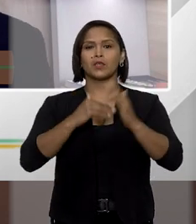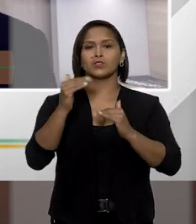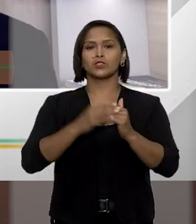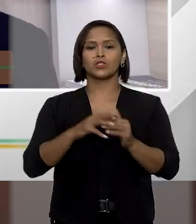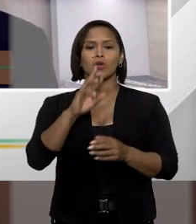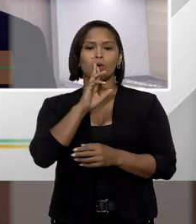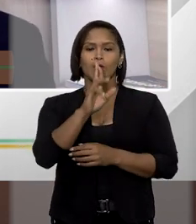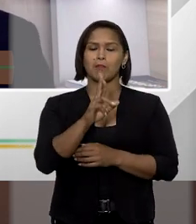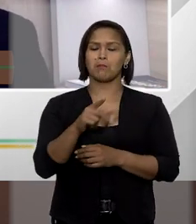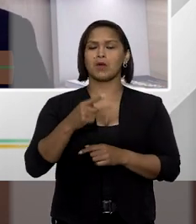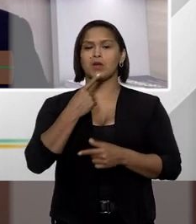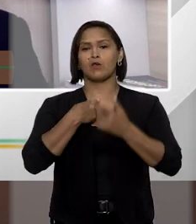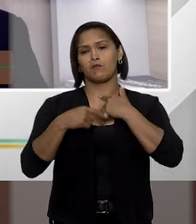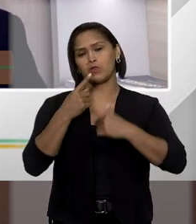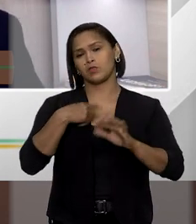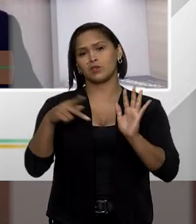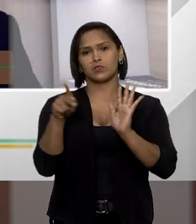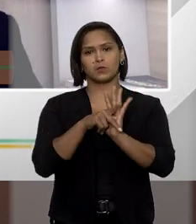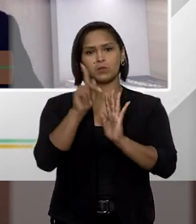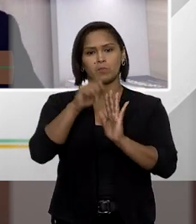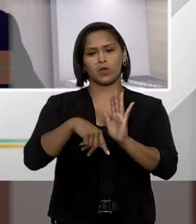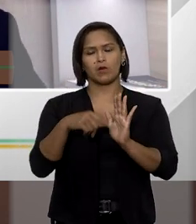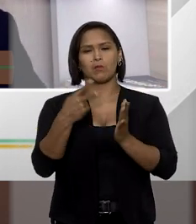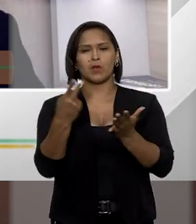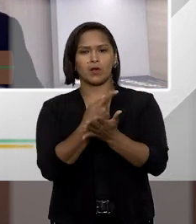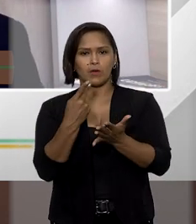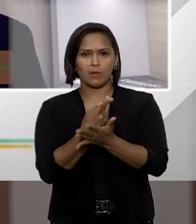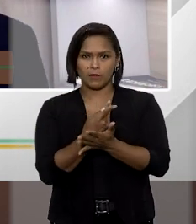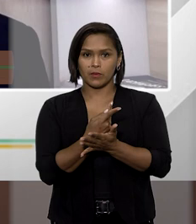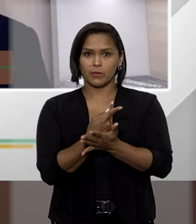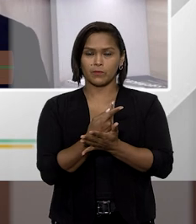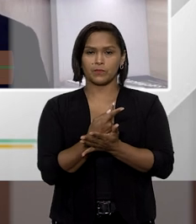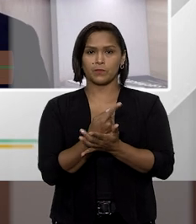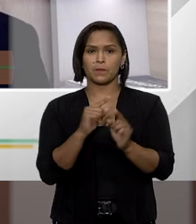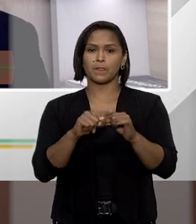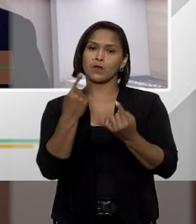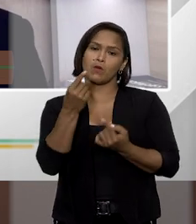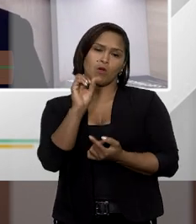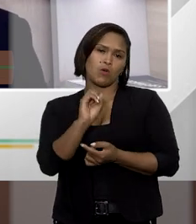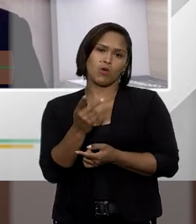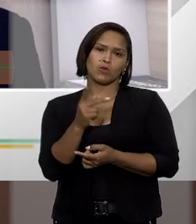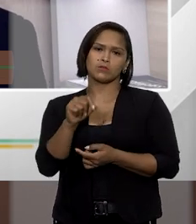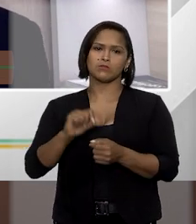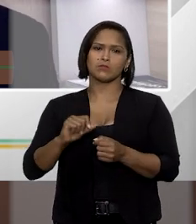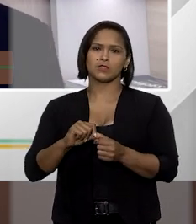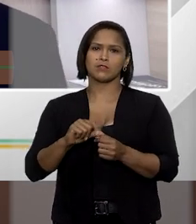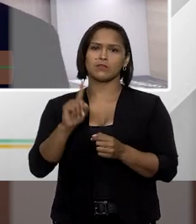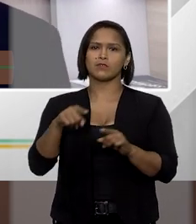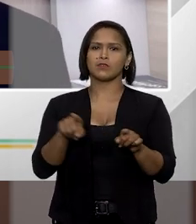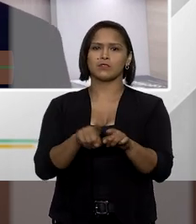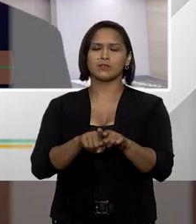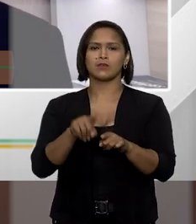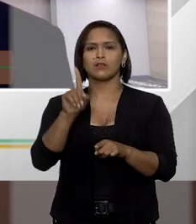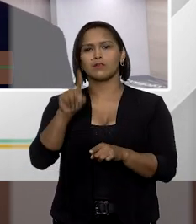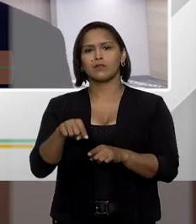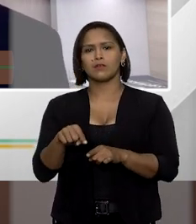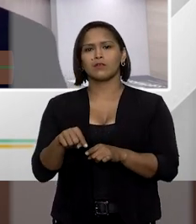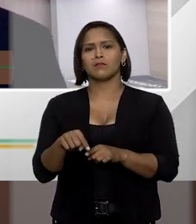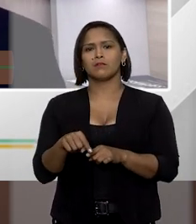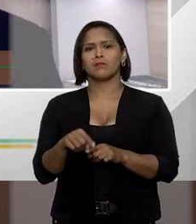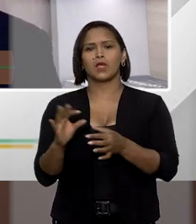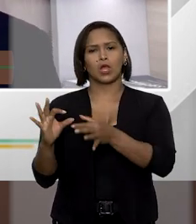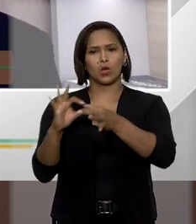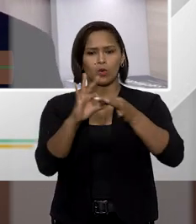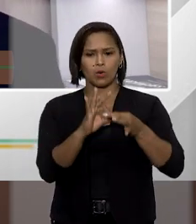praticou a mando ou por vontade própria determinado ilícito, ou se fez também